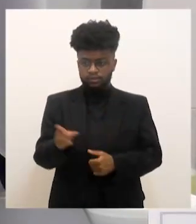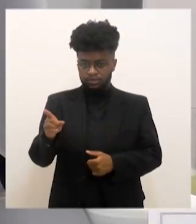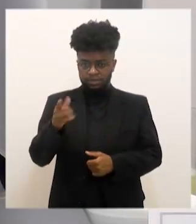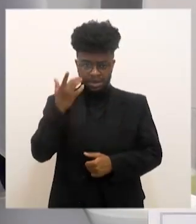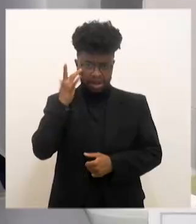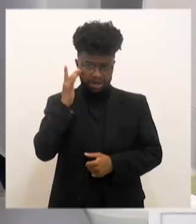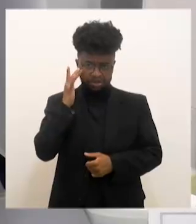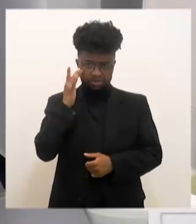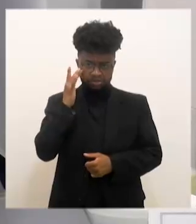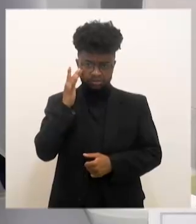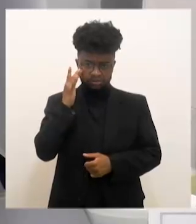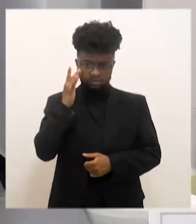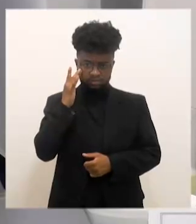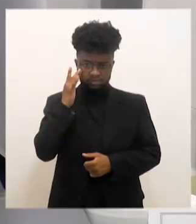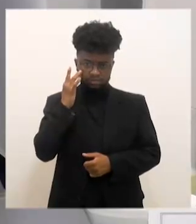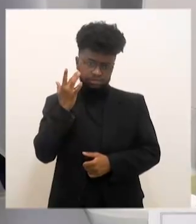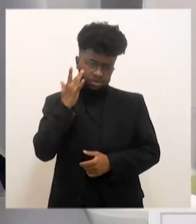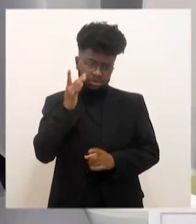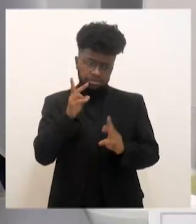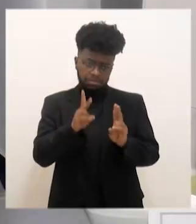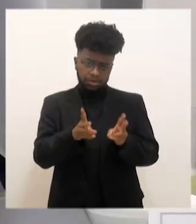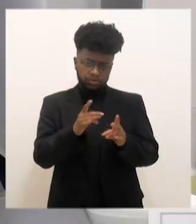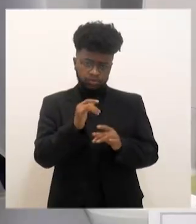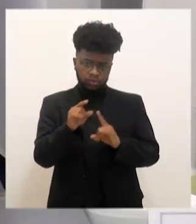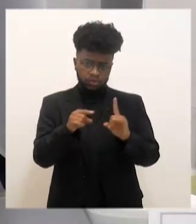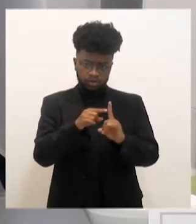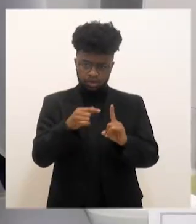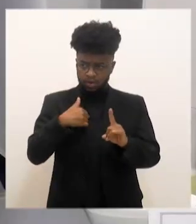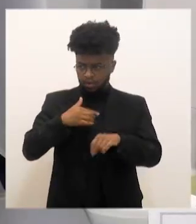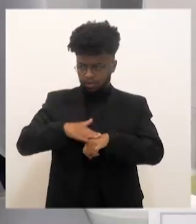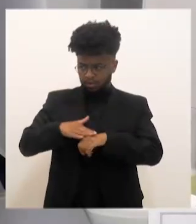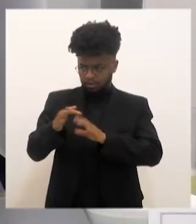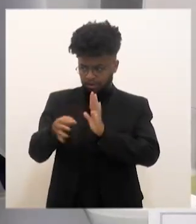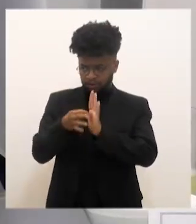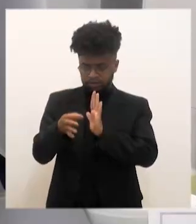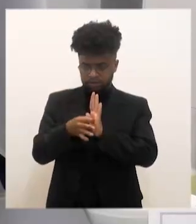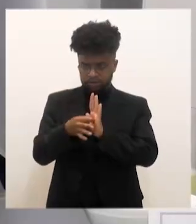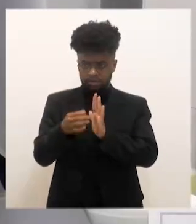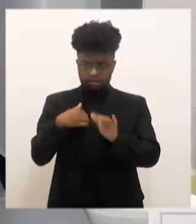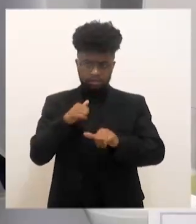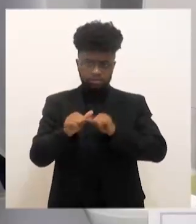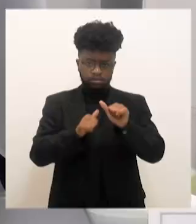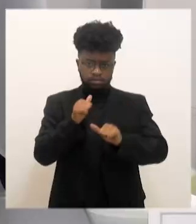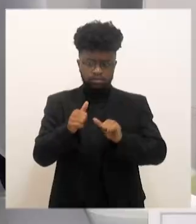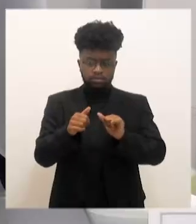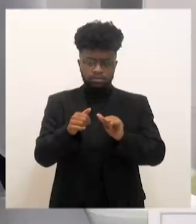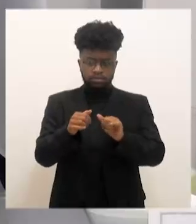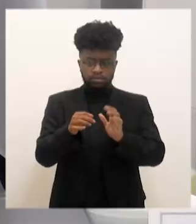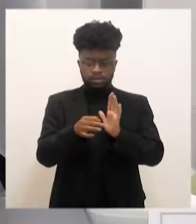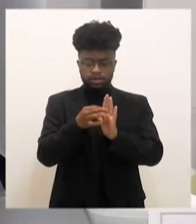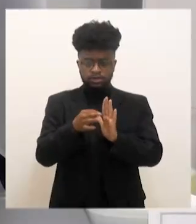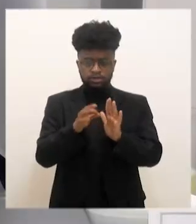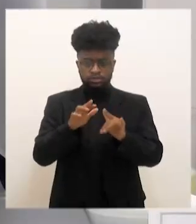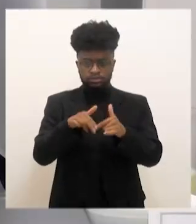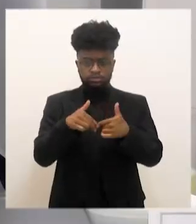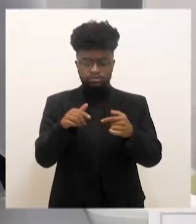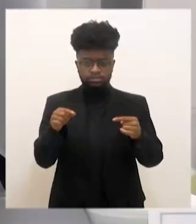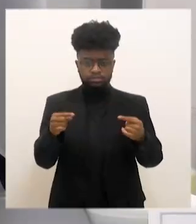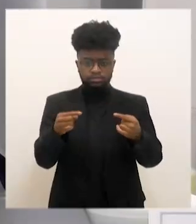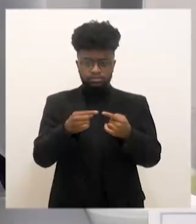considera que seja O mesmo assim. objeto. Então vou... É meu parecer? Eu vou alterar meu parecer pela prejudicabilidade.